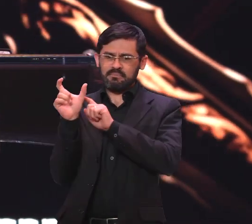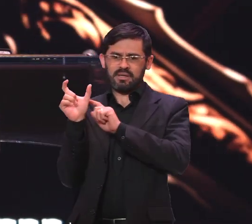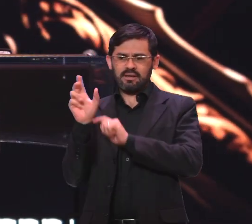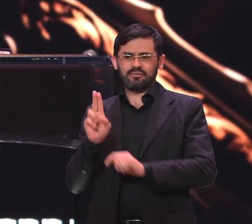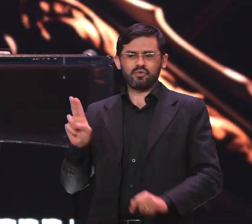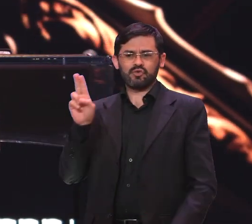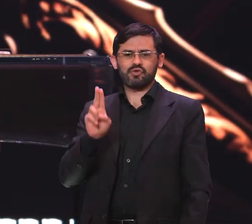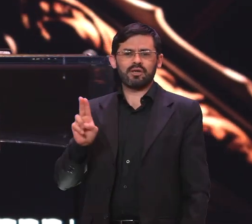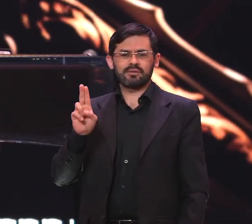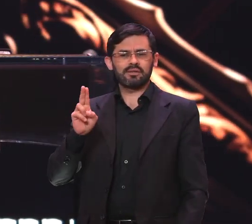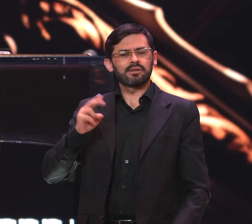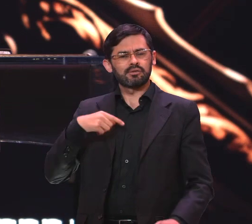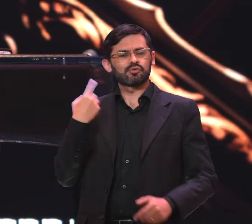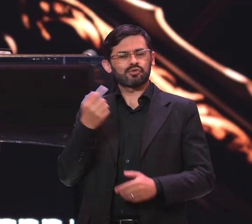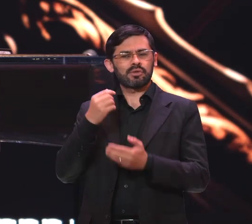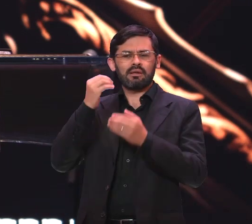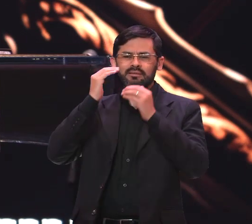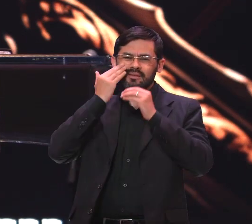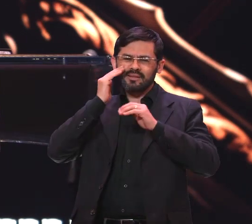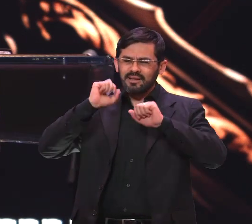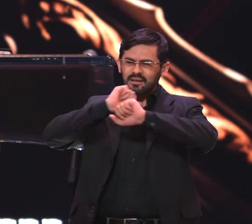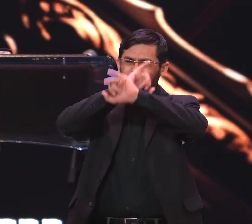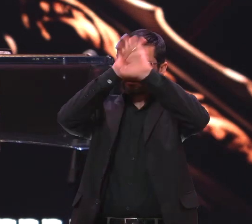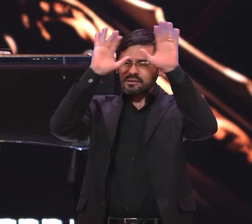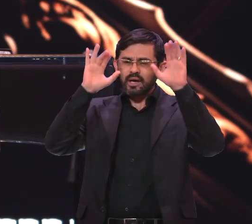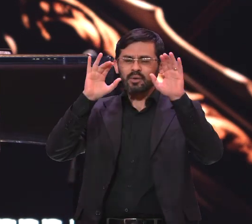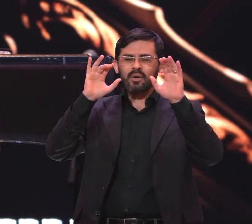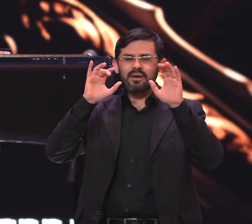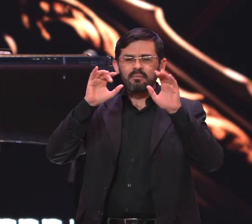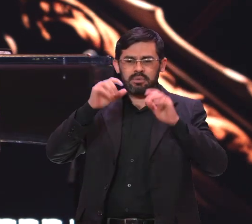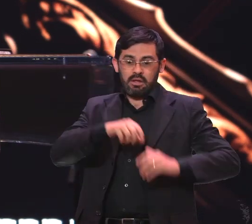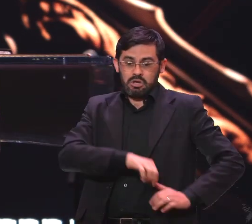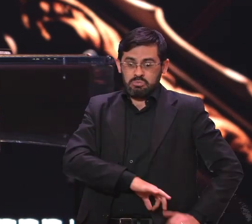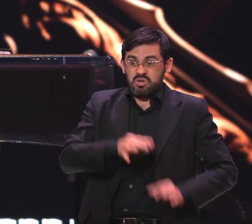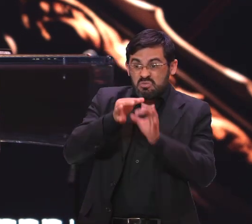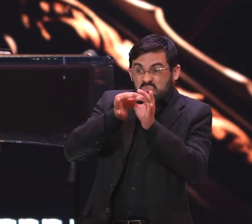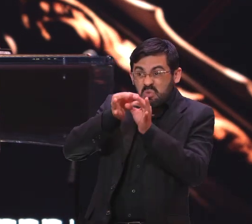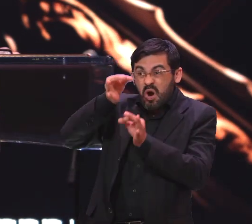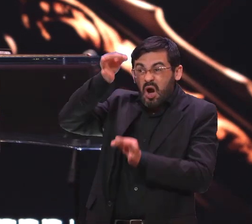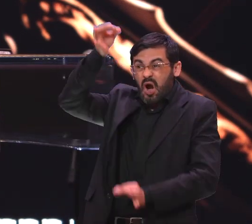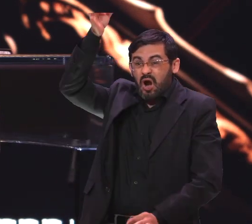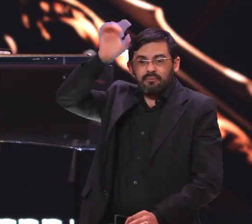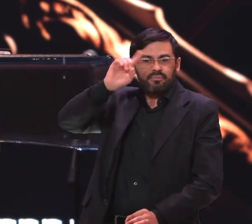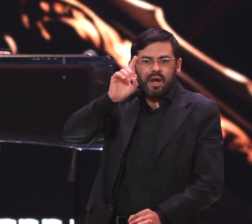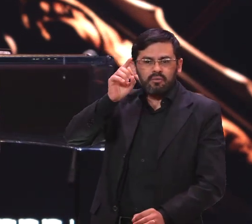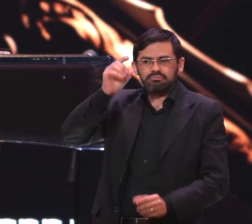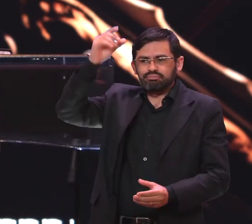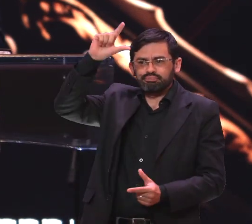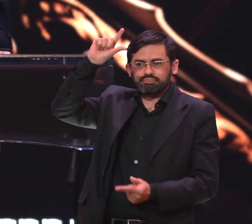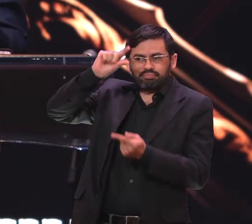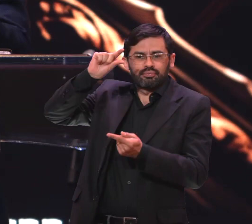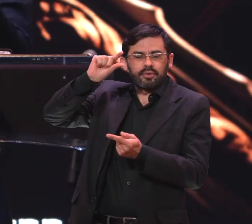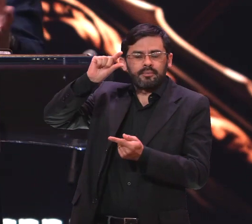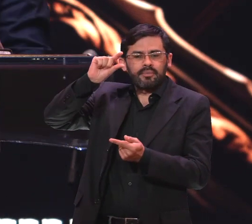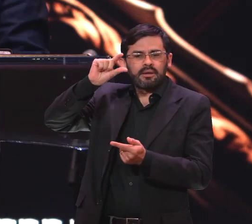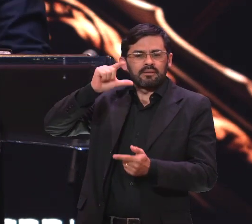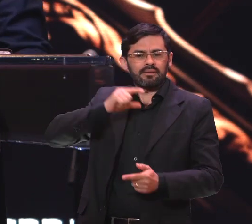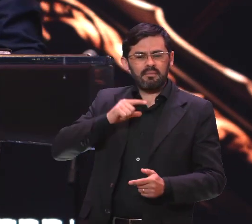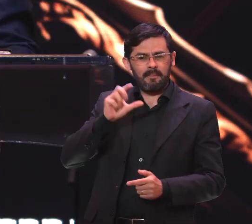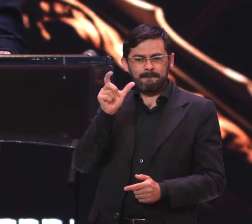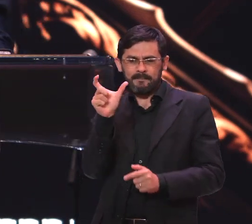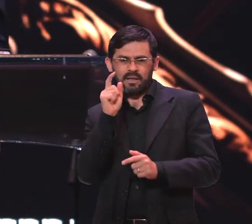usado nos ajuda a compreender que esta era uma espada pequena. A palavra no grego, macaira, ou